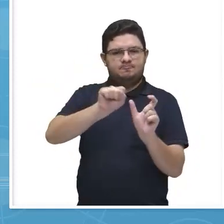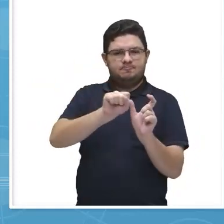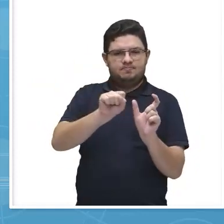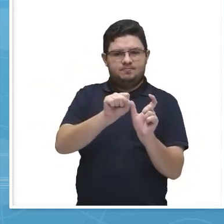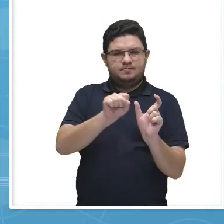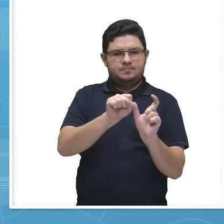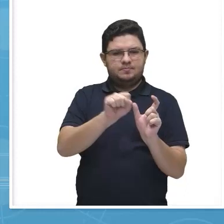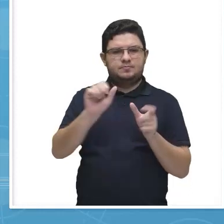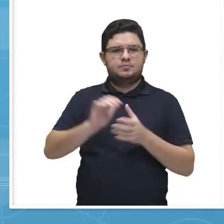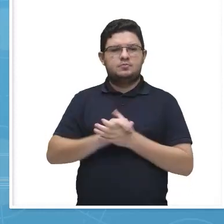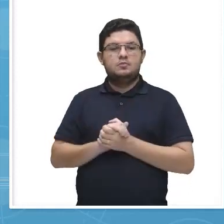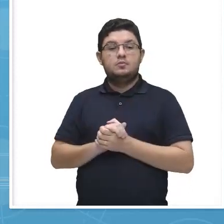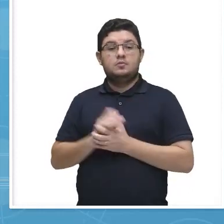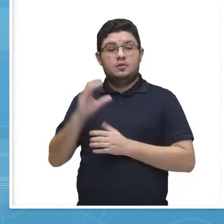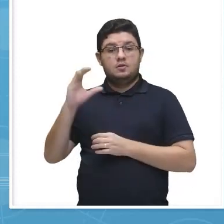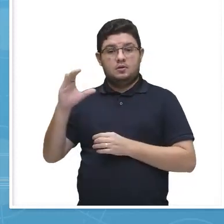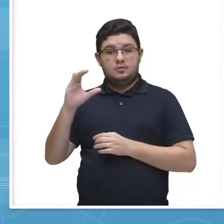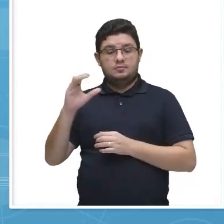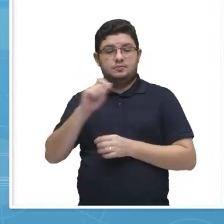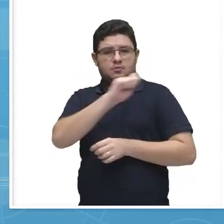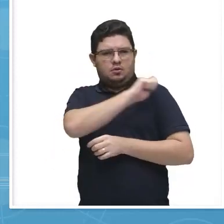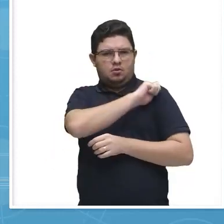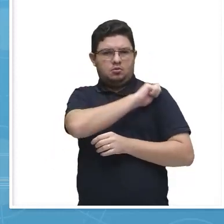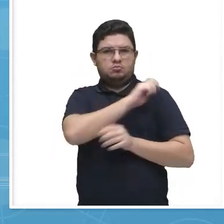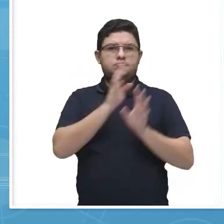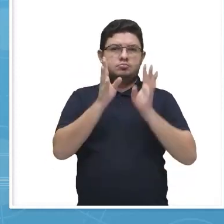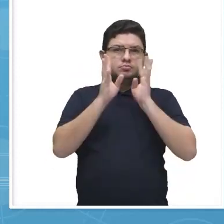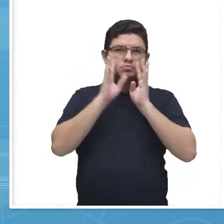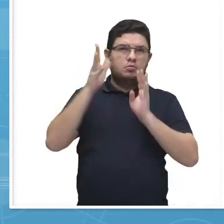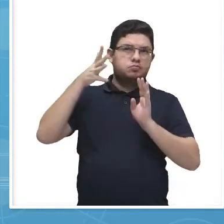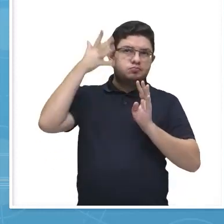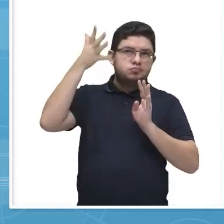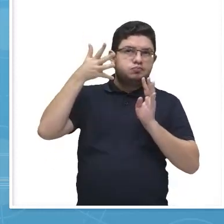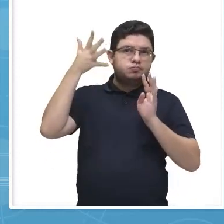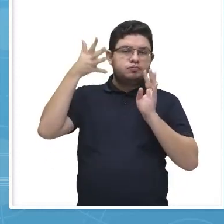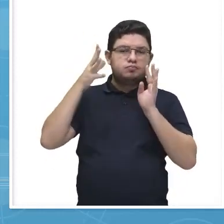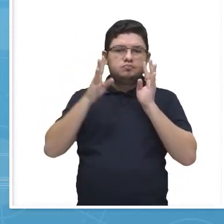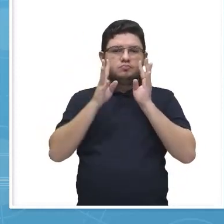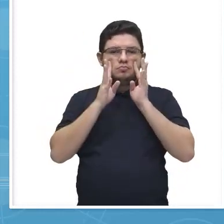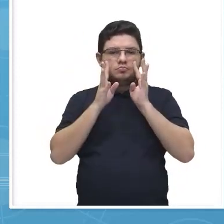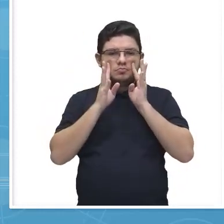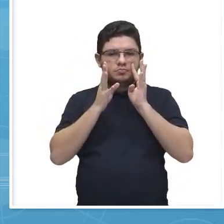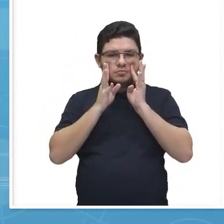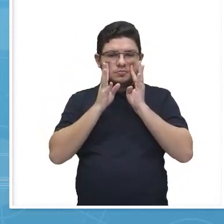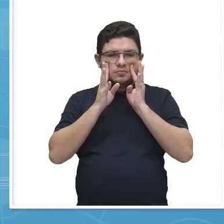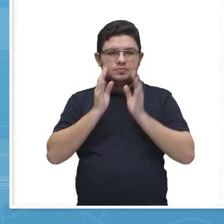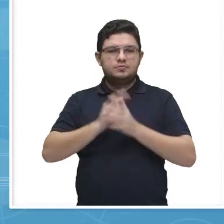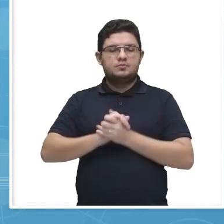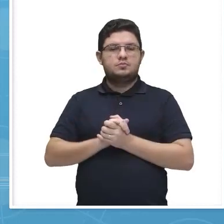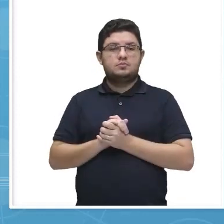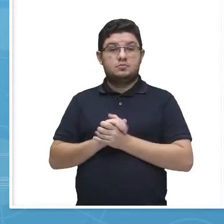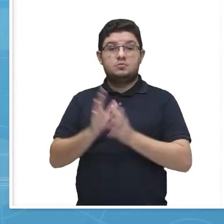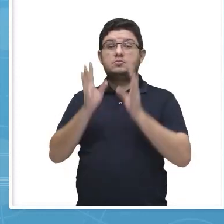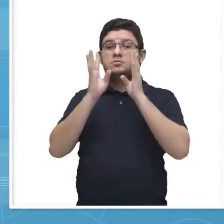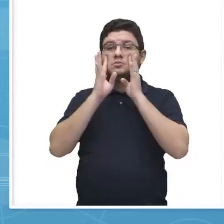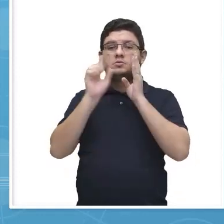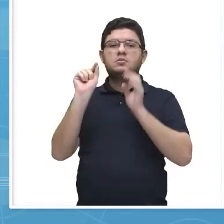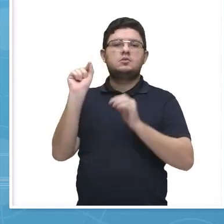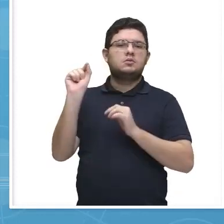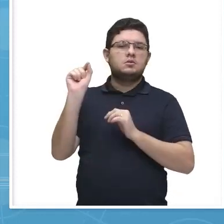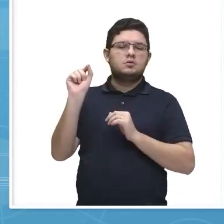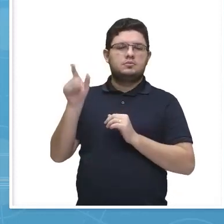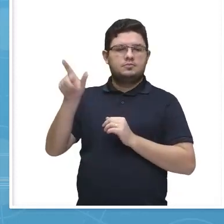aluno ficou atento durante a palestra. Quem foi que ficou atento durante a palestra, gente?